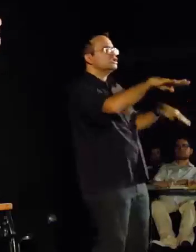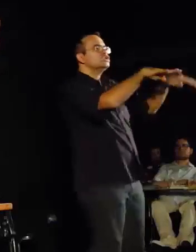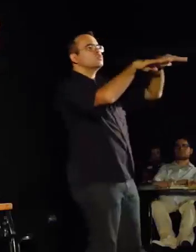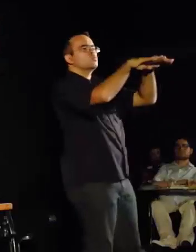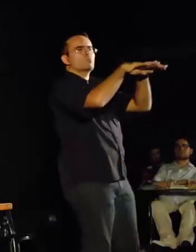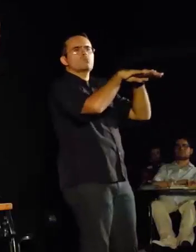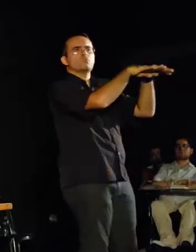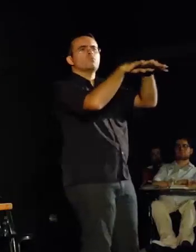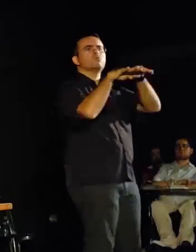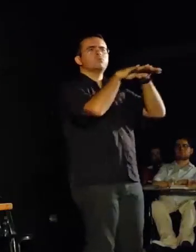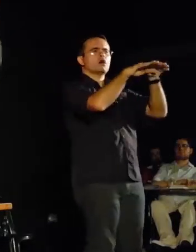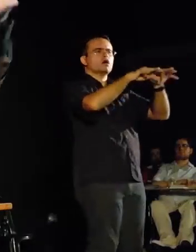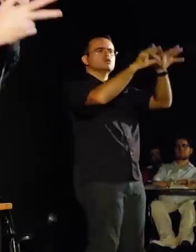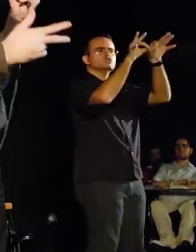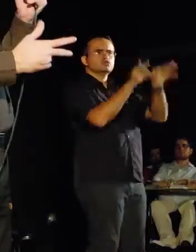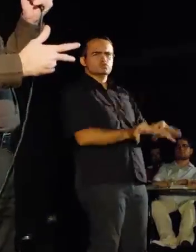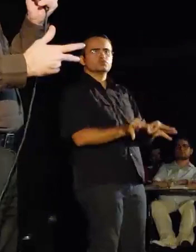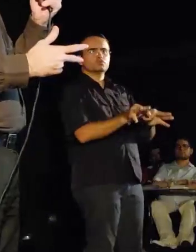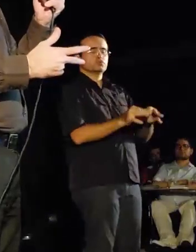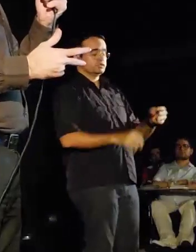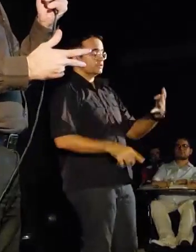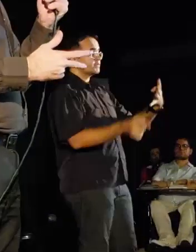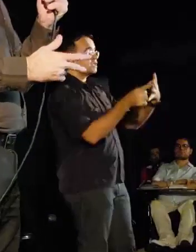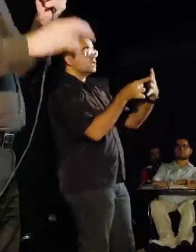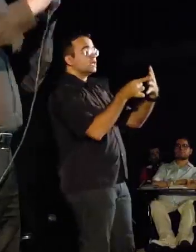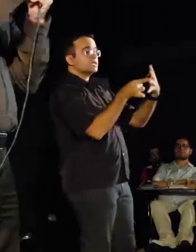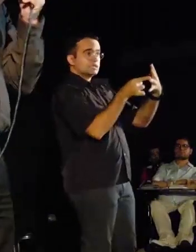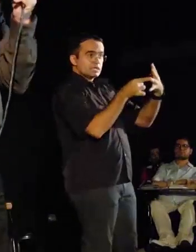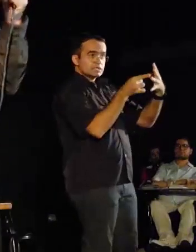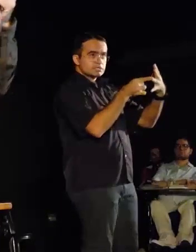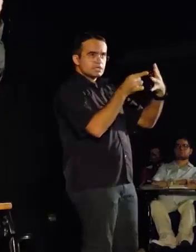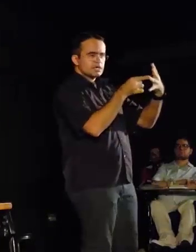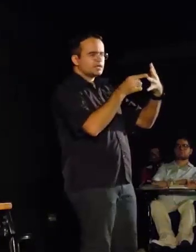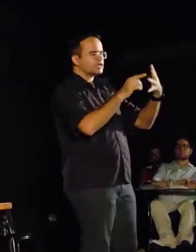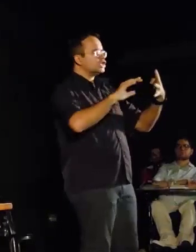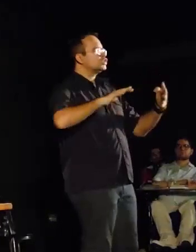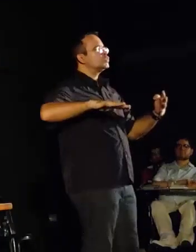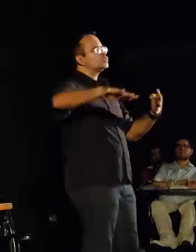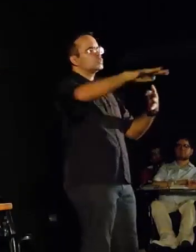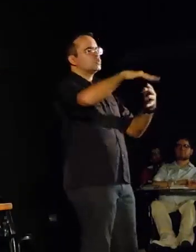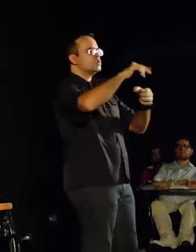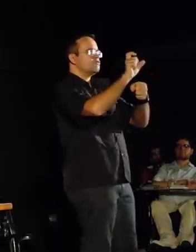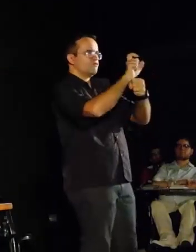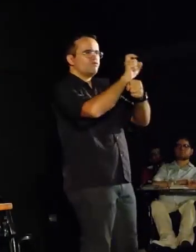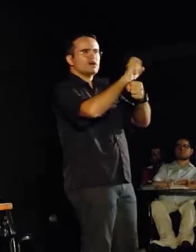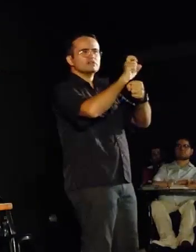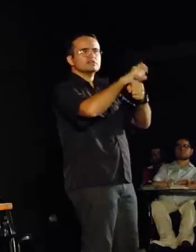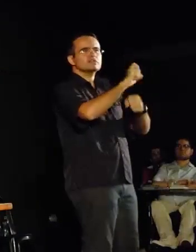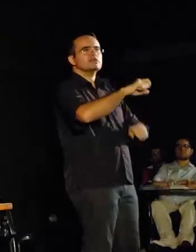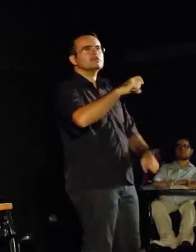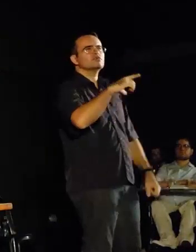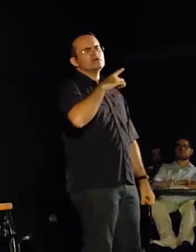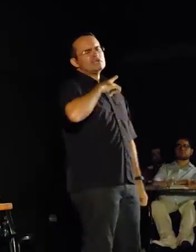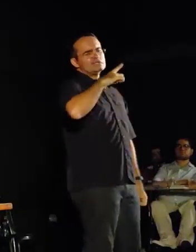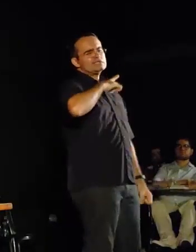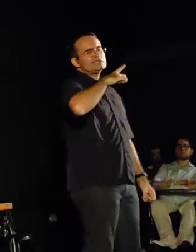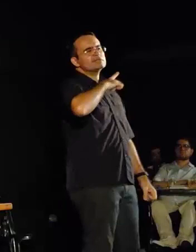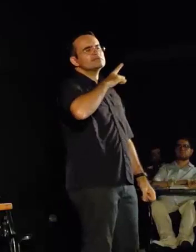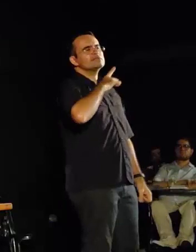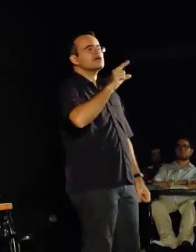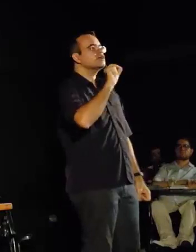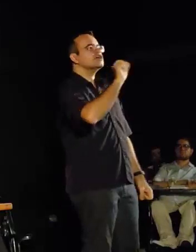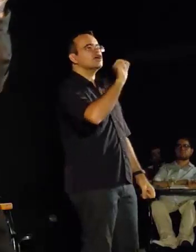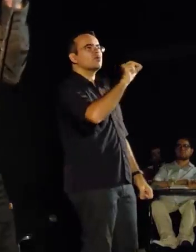justa. Terceiro elemento fundamental, todo fascismo, ele parte do pressuposto de